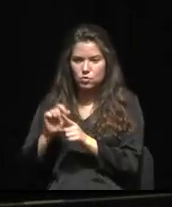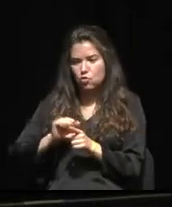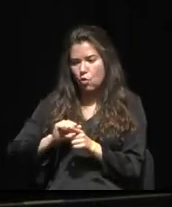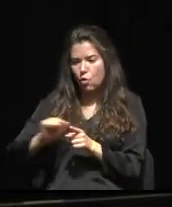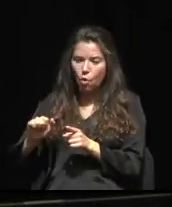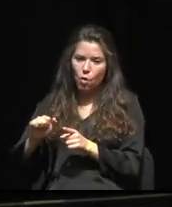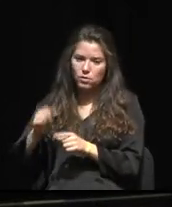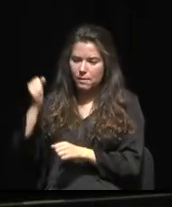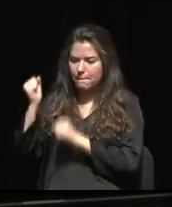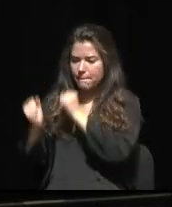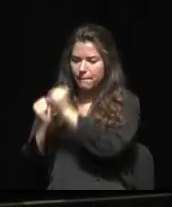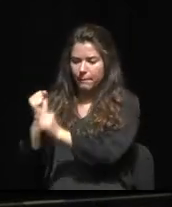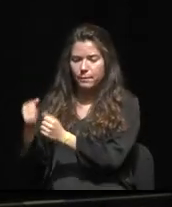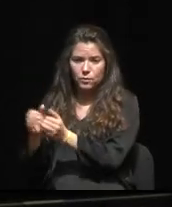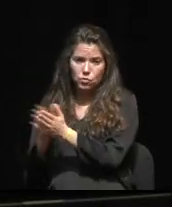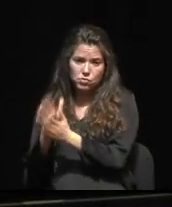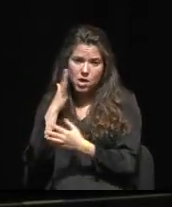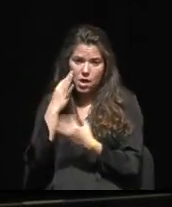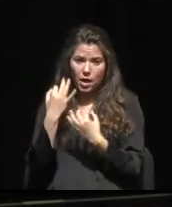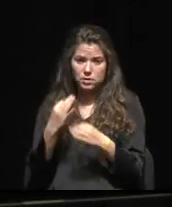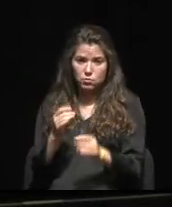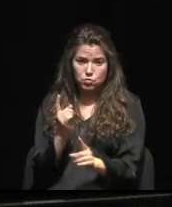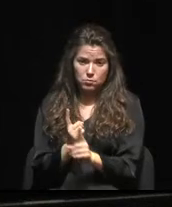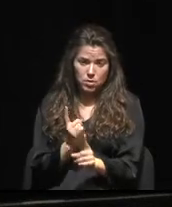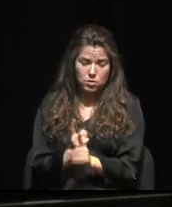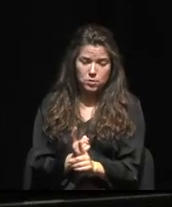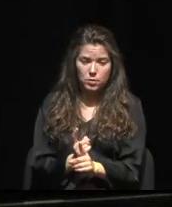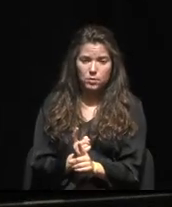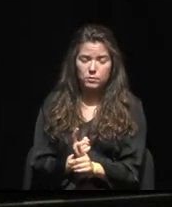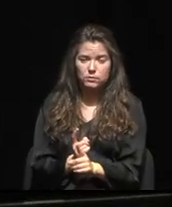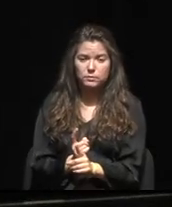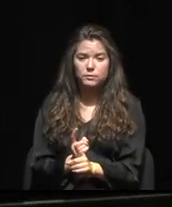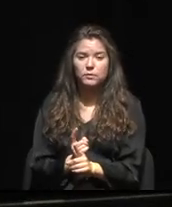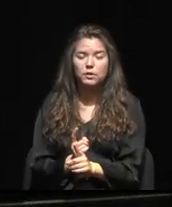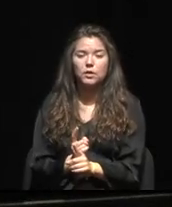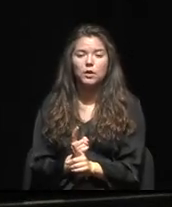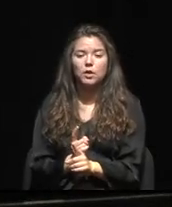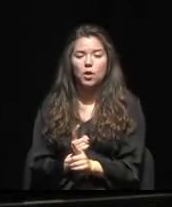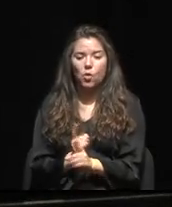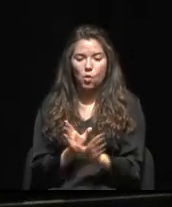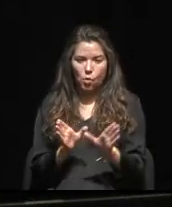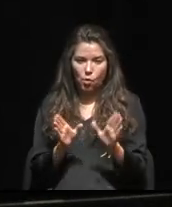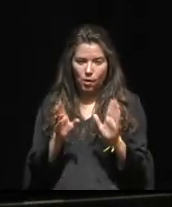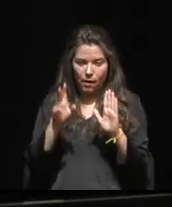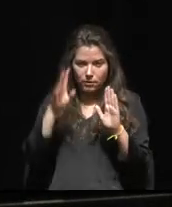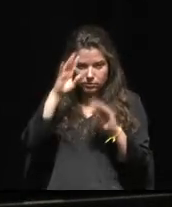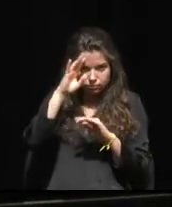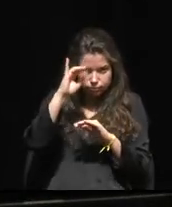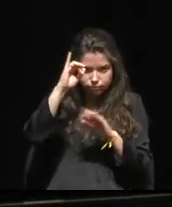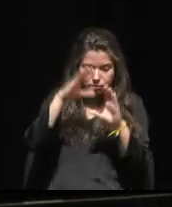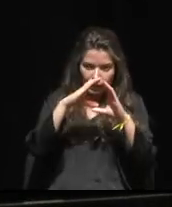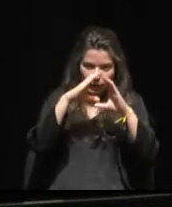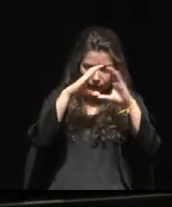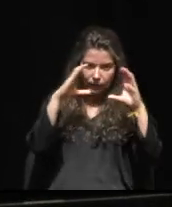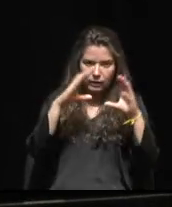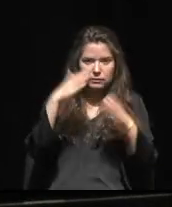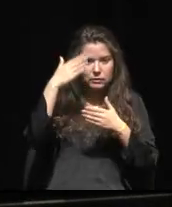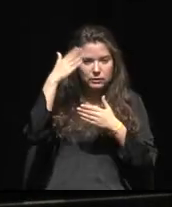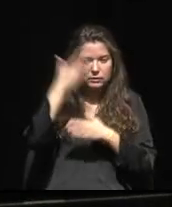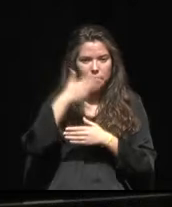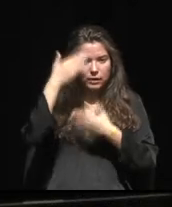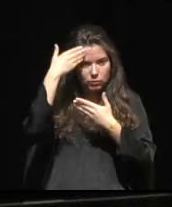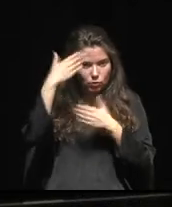e genocidas é muito simples os regimes que se constem Com base no estado de direito democrático